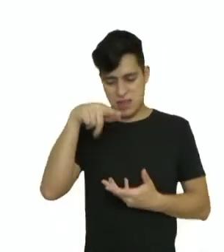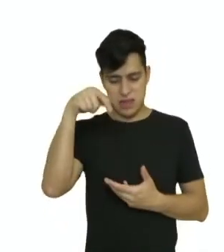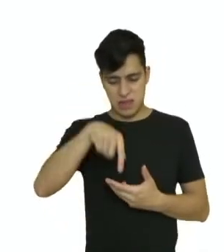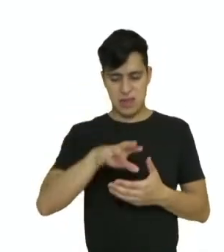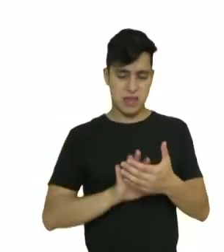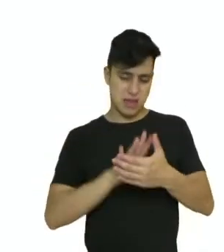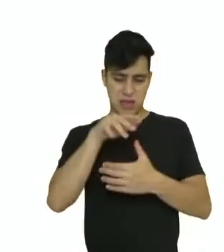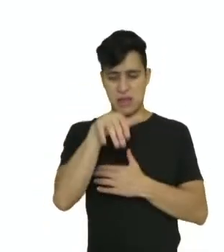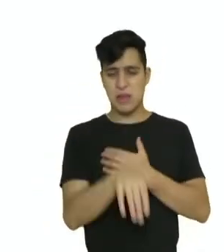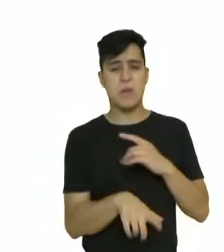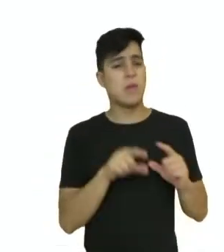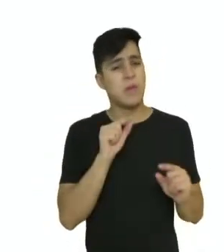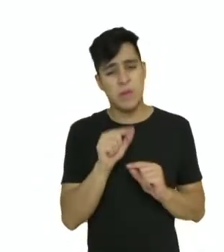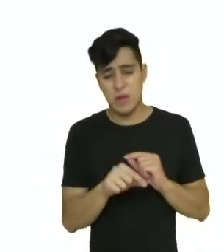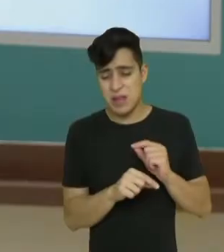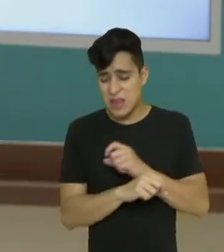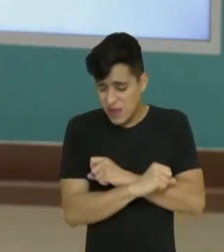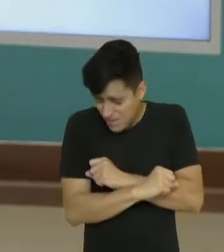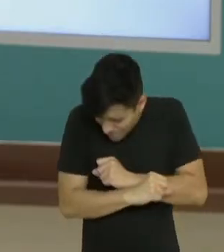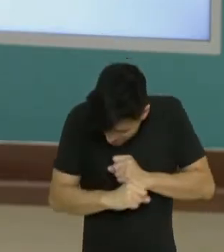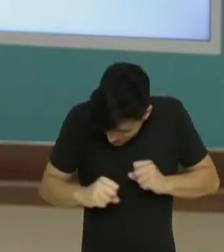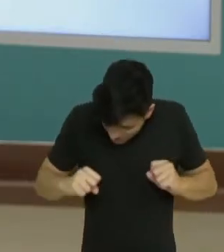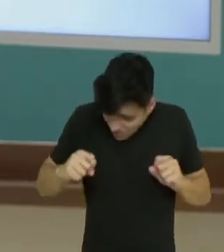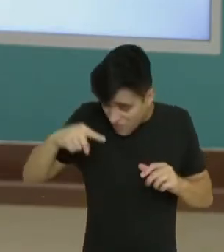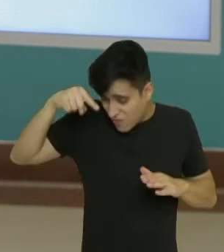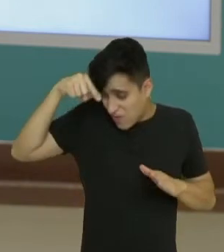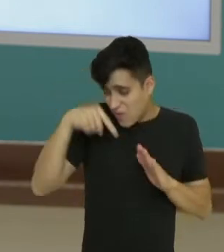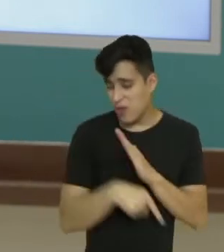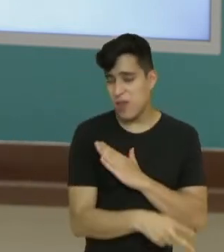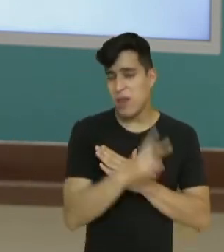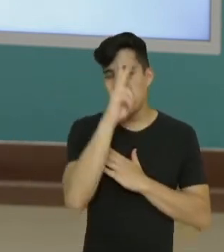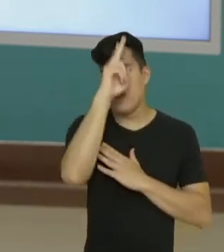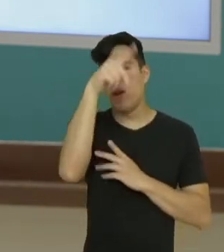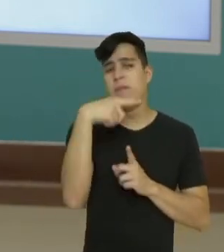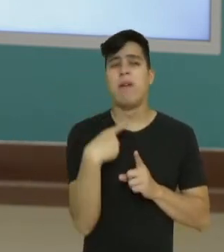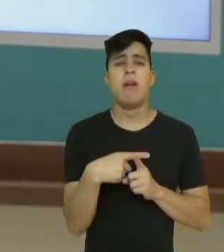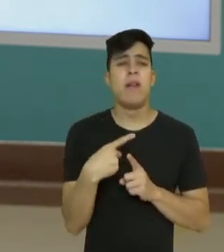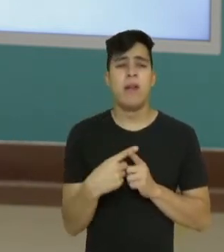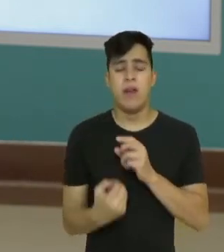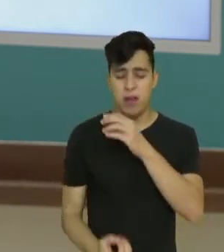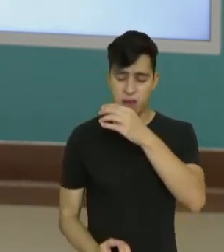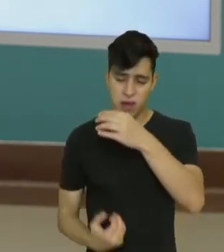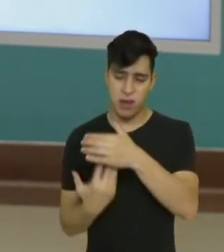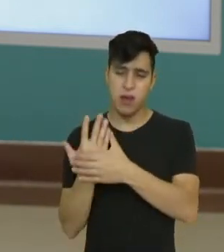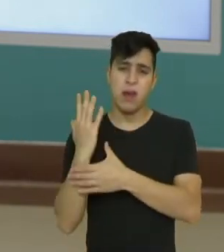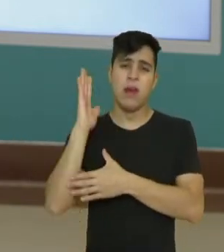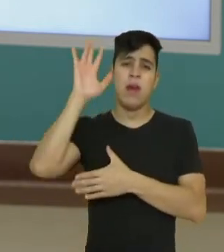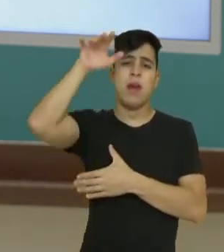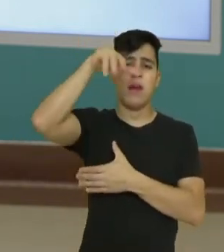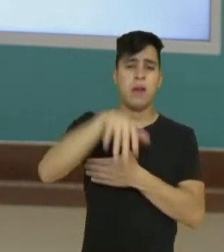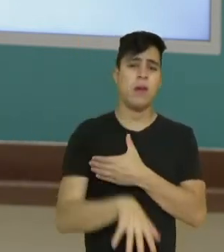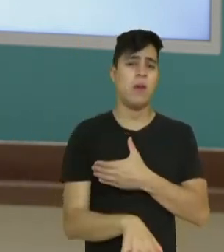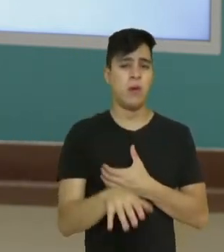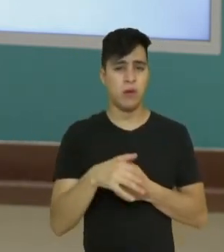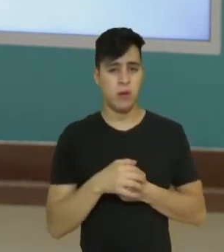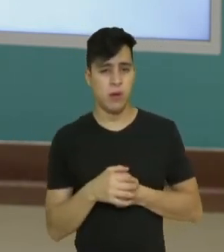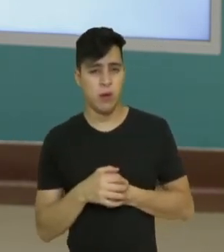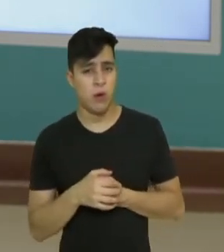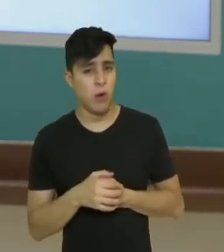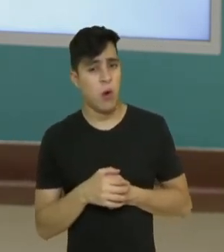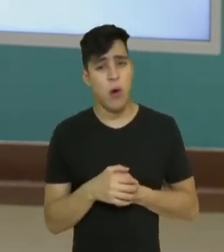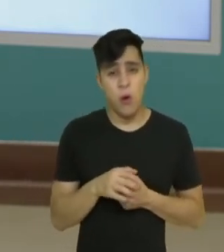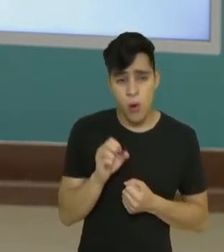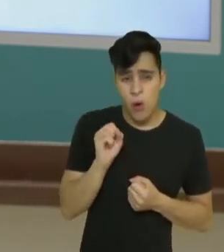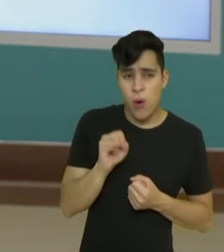Ela está submetida a uma pressão muito forte, pois geralmente é lançada do vulcão com bastante intensidade. Então, se a